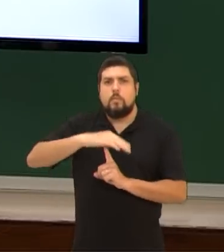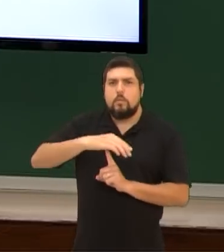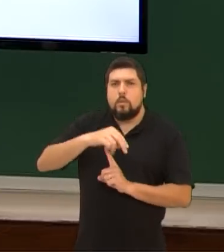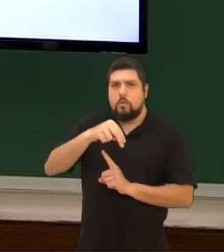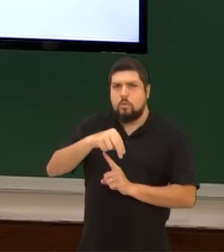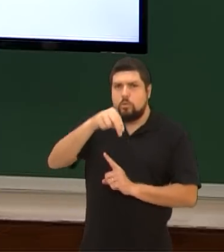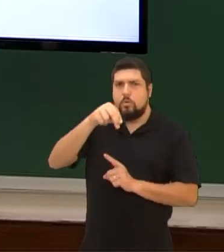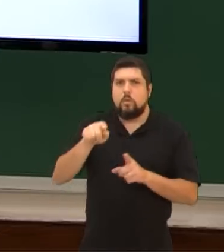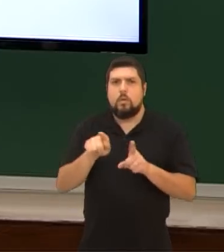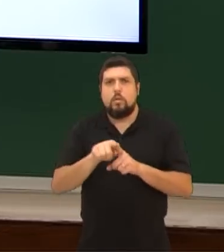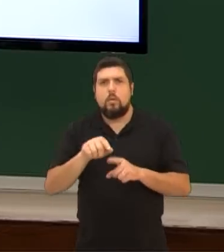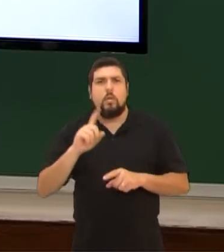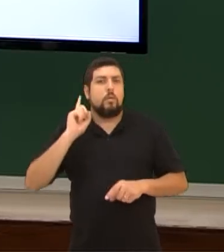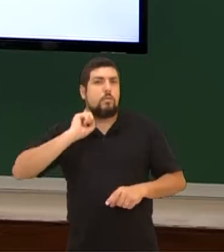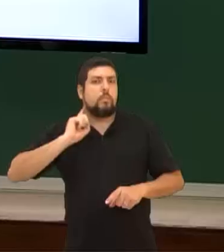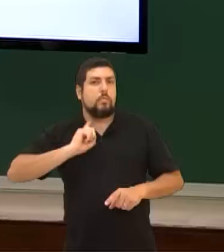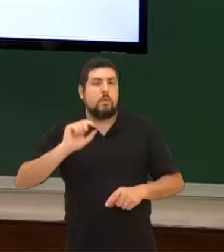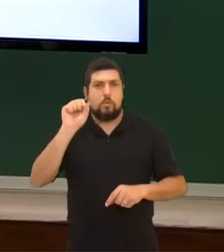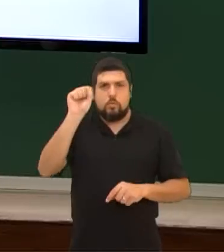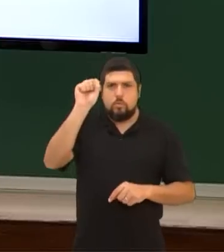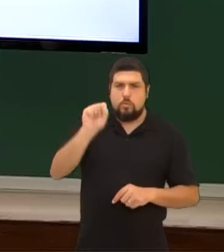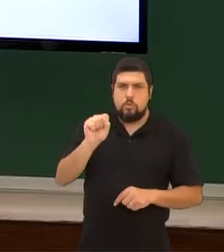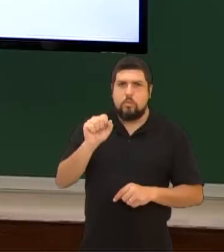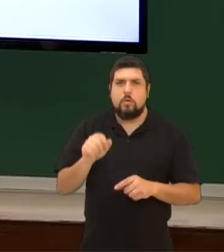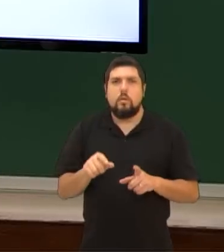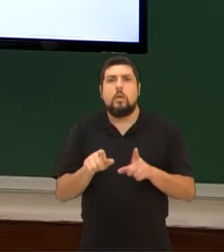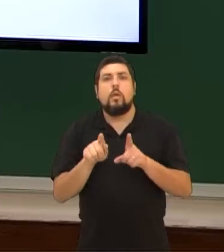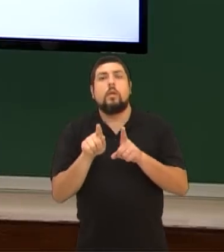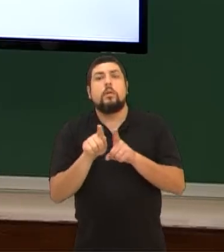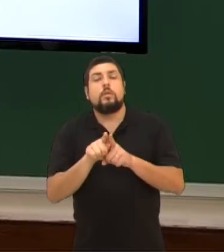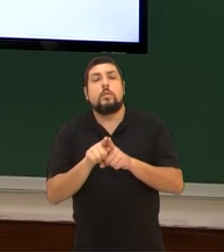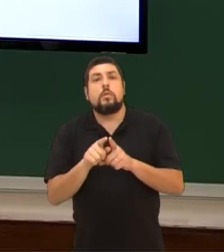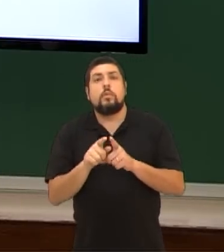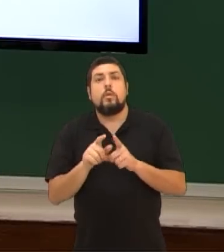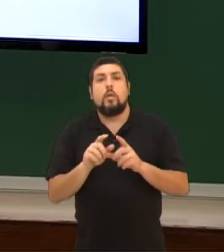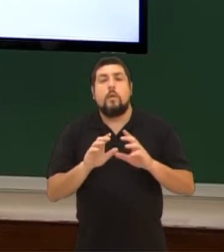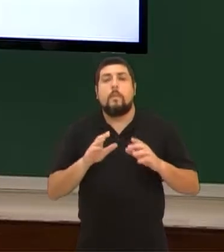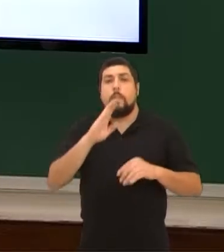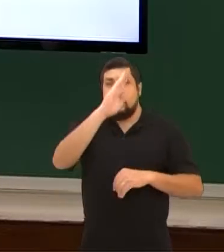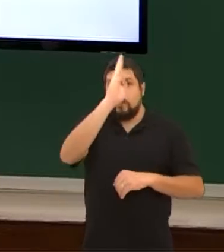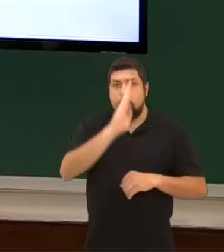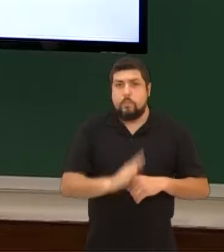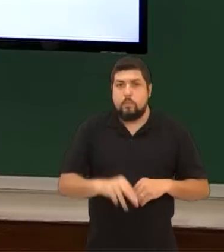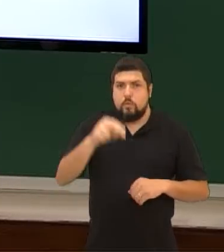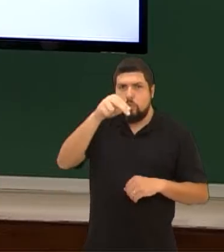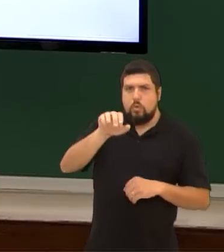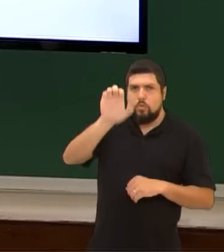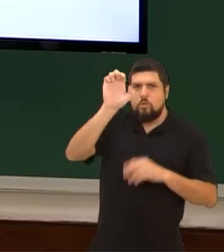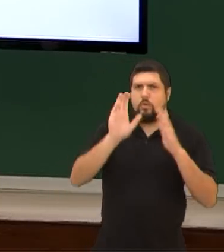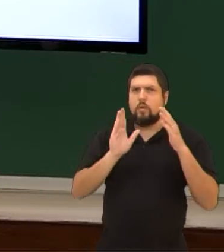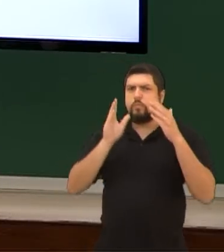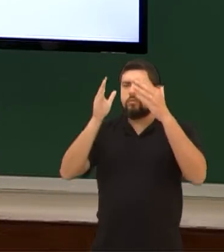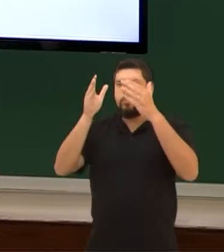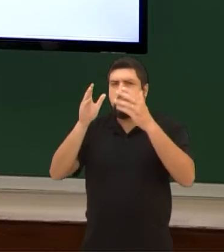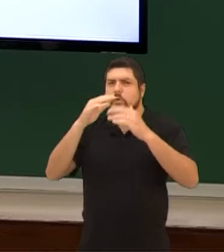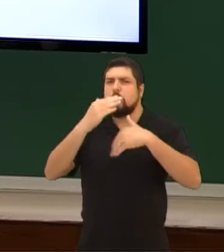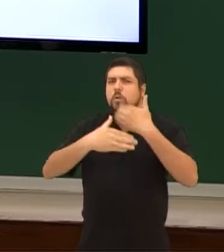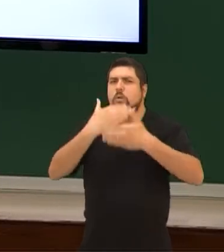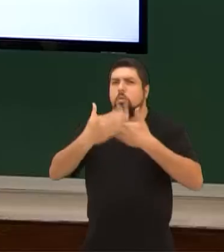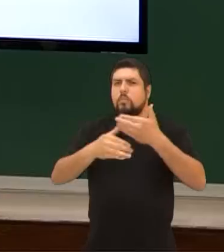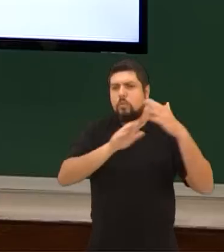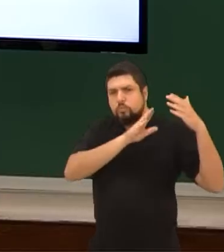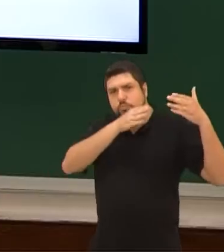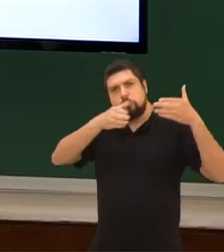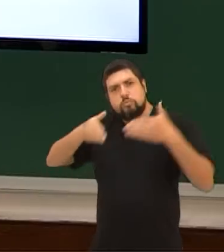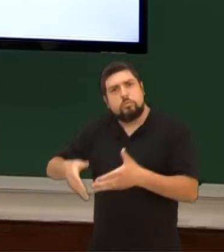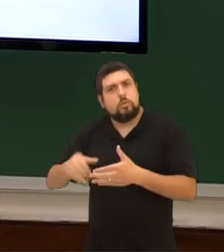Paraná, ao sul de Minas Gerais, e ele vai deslocar o eixo econômico do Brasil lá do nordeste açucareiro para a região